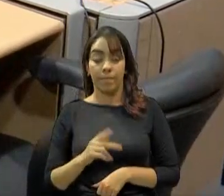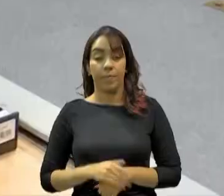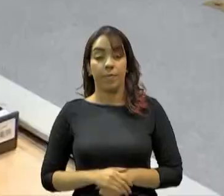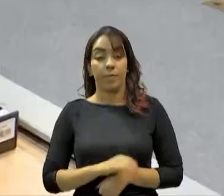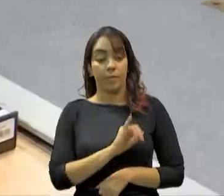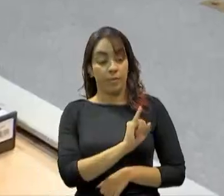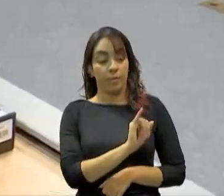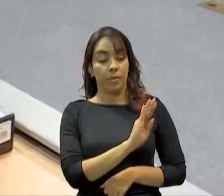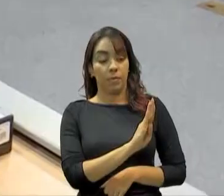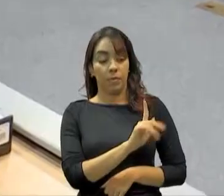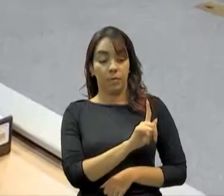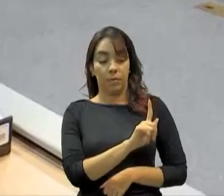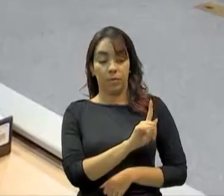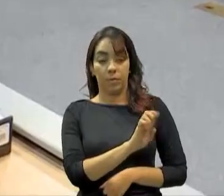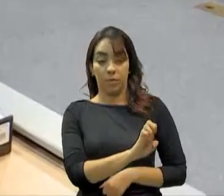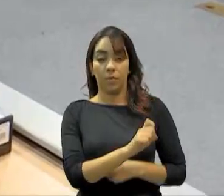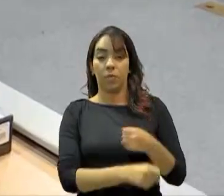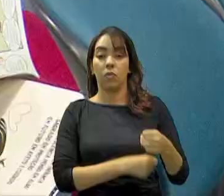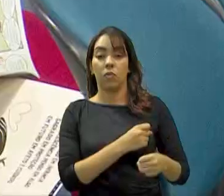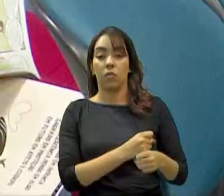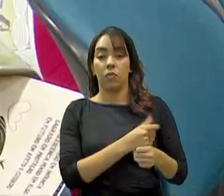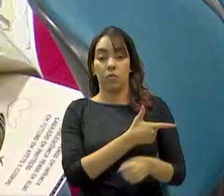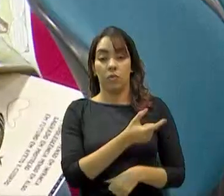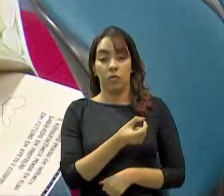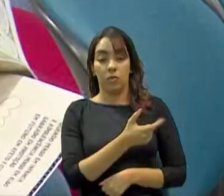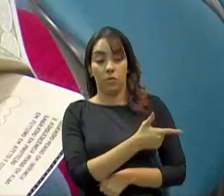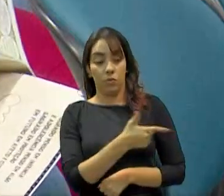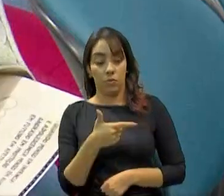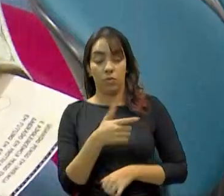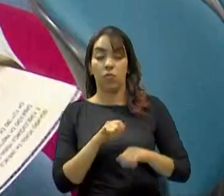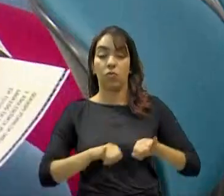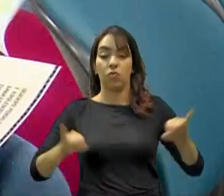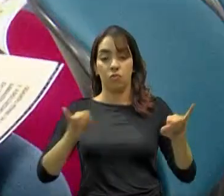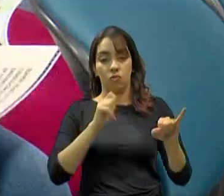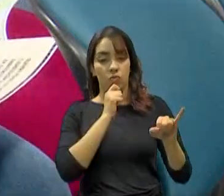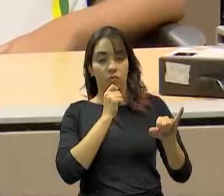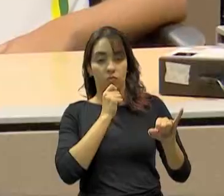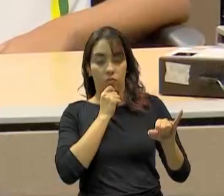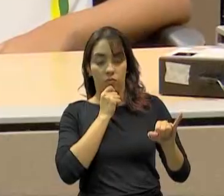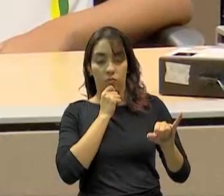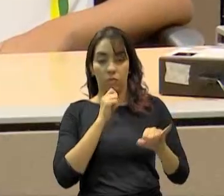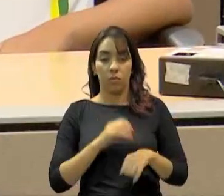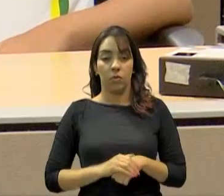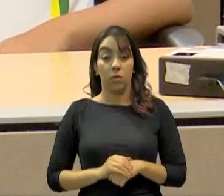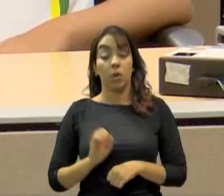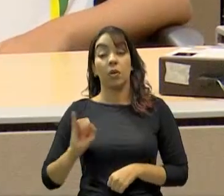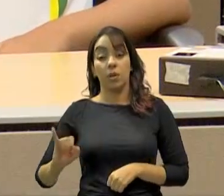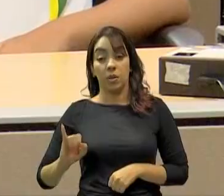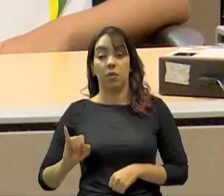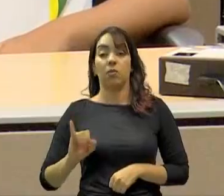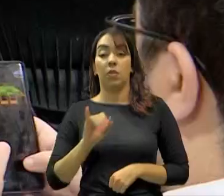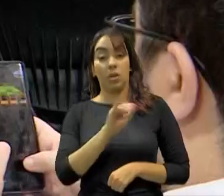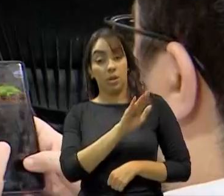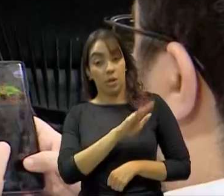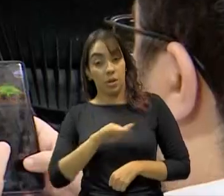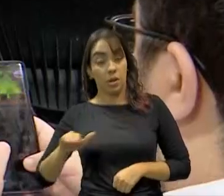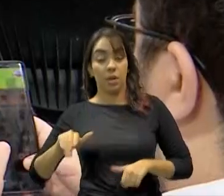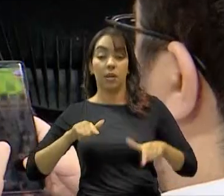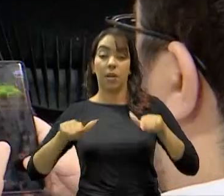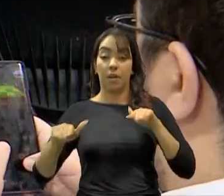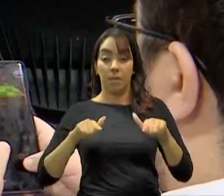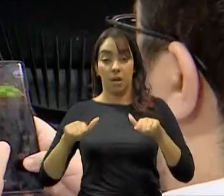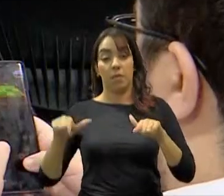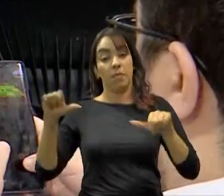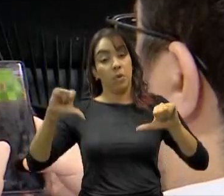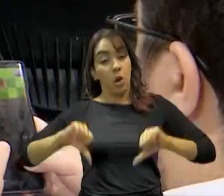2022 ainda não foram divulgados e por isso não tem como dizer se a situação do trabalho infantil no país piorou mas